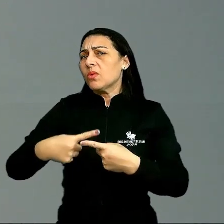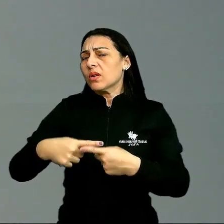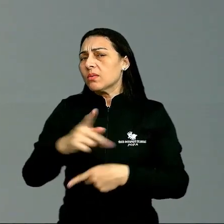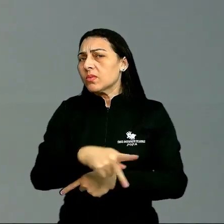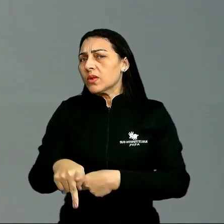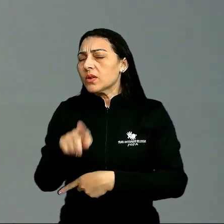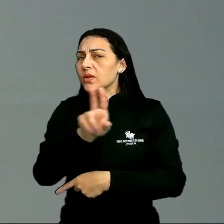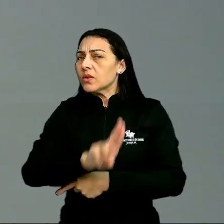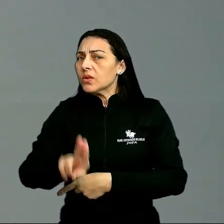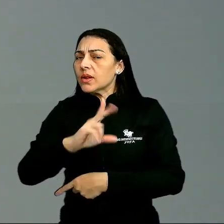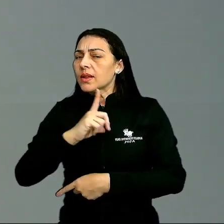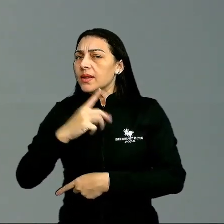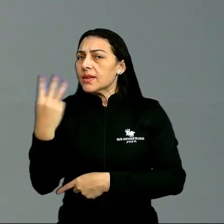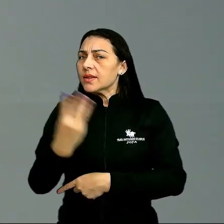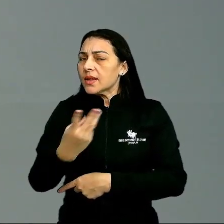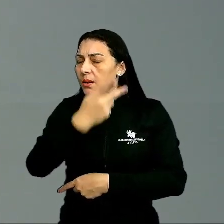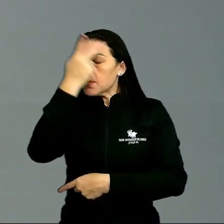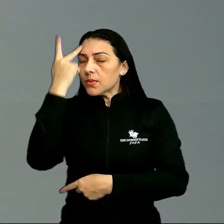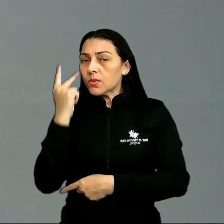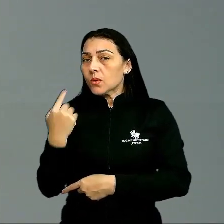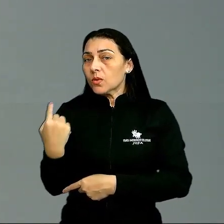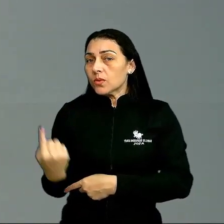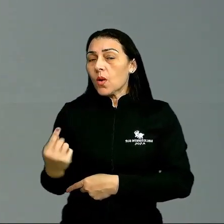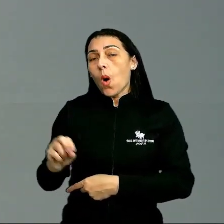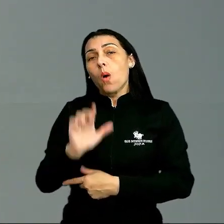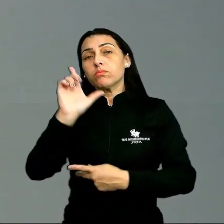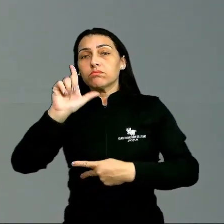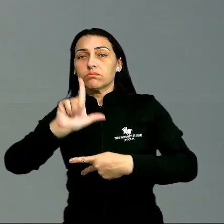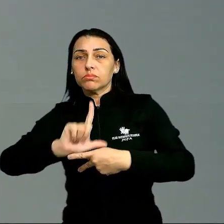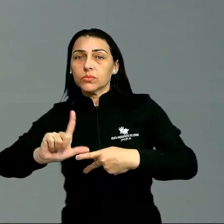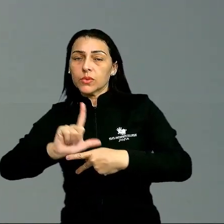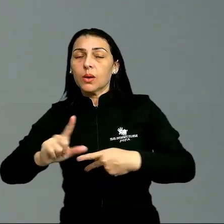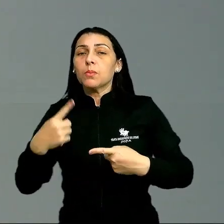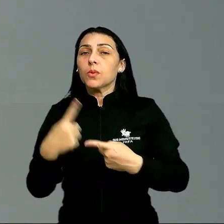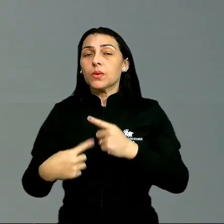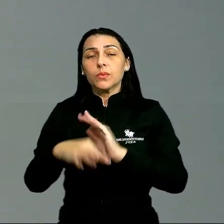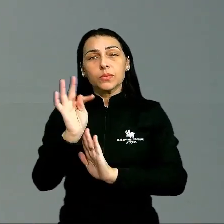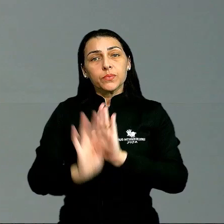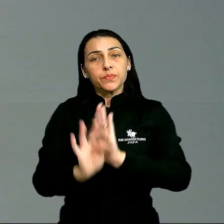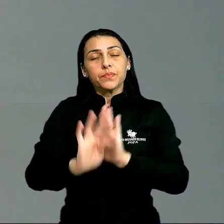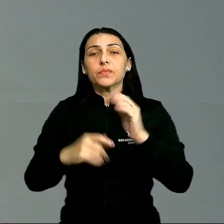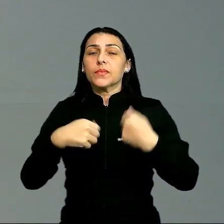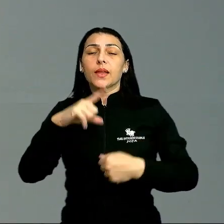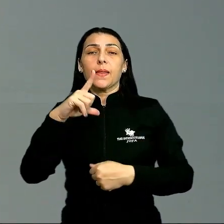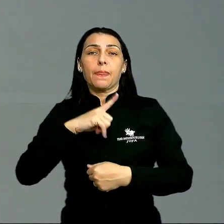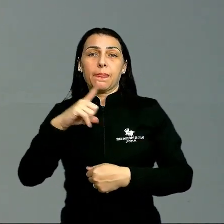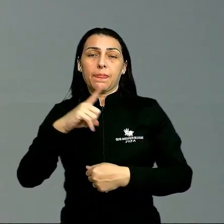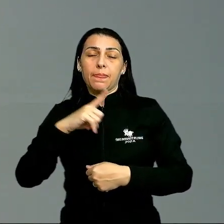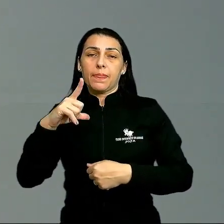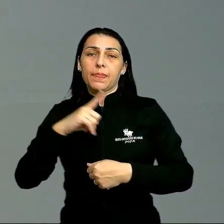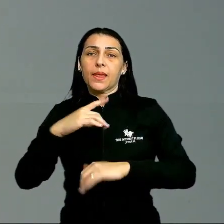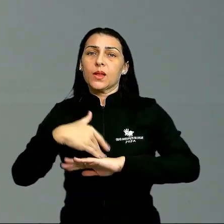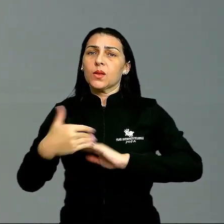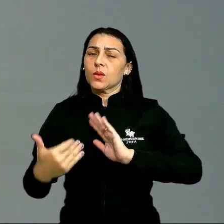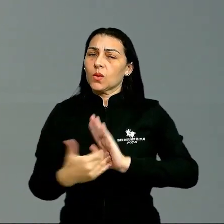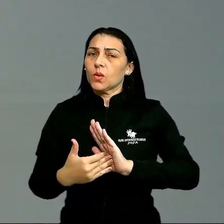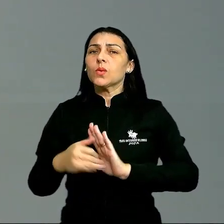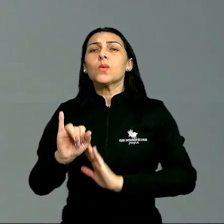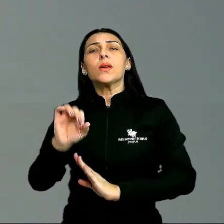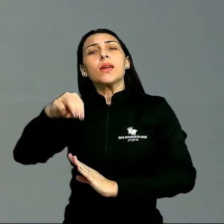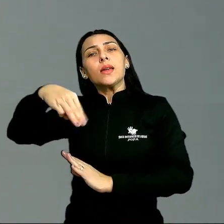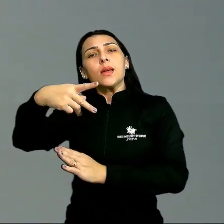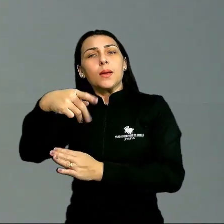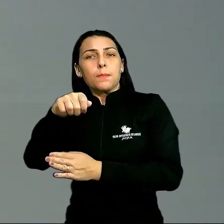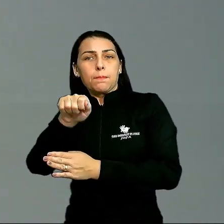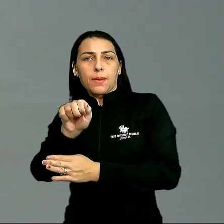professor, eu tenho que utilizar a terceira pessoa do singular ou do plural? Porque esse texto ele tem que ter um caráter totalmente imparcial. A